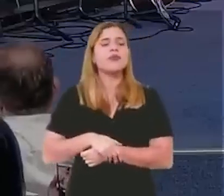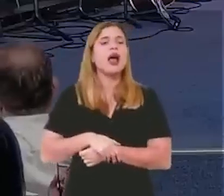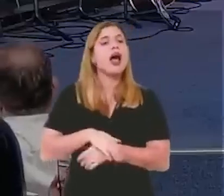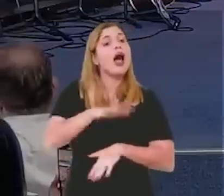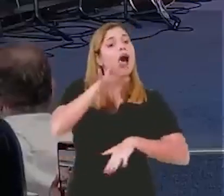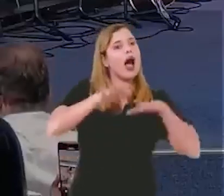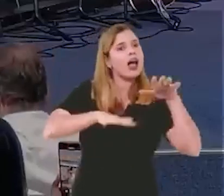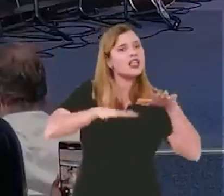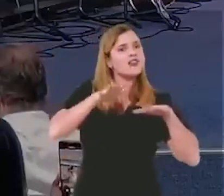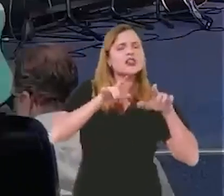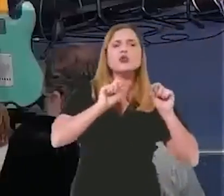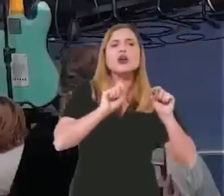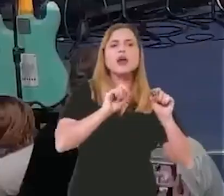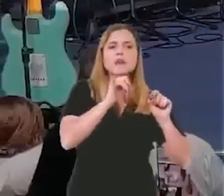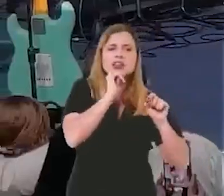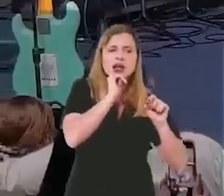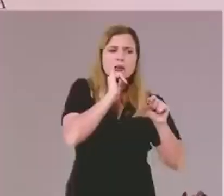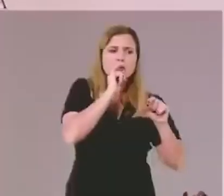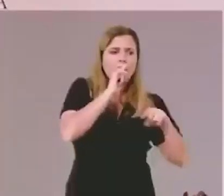de que a matéria é eterna.